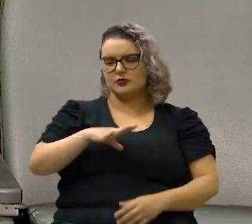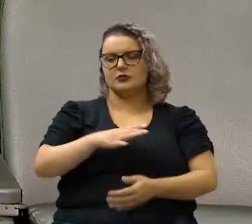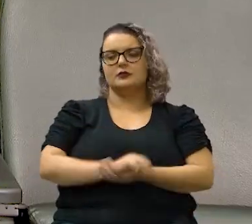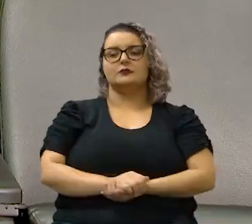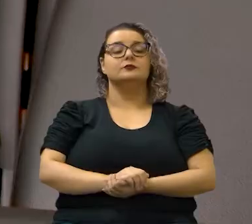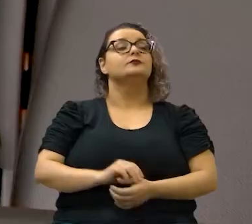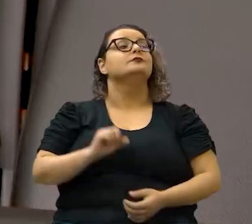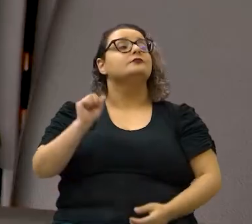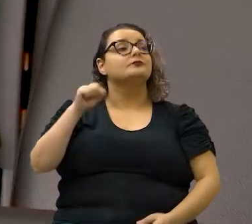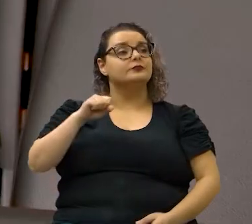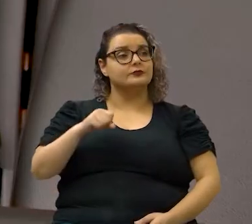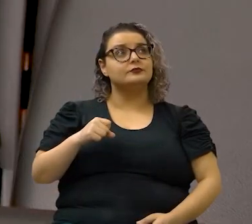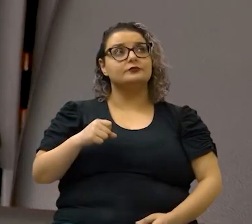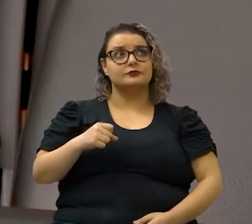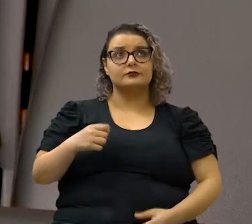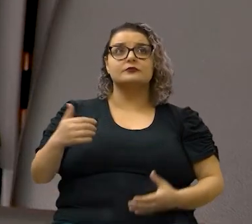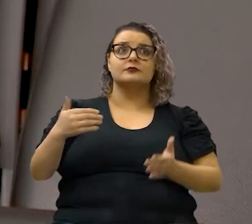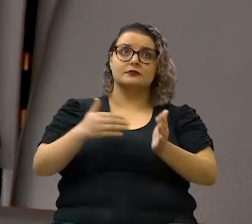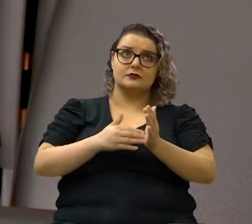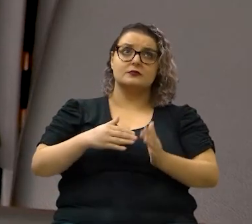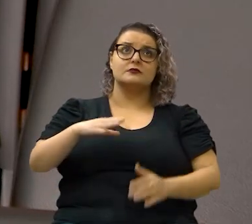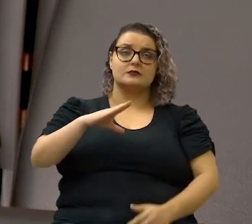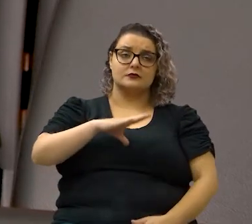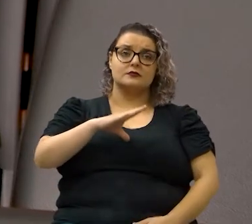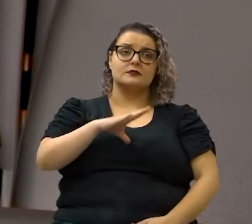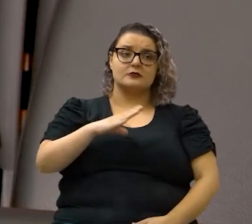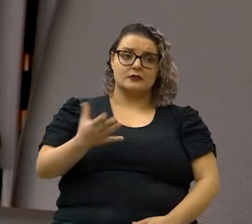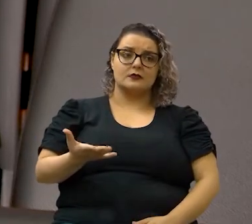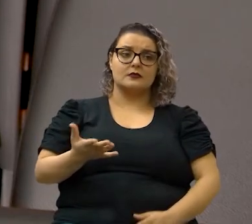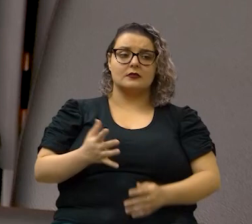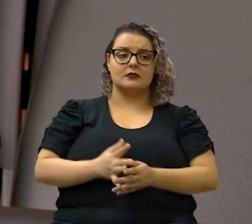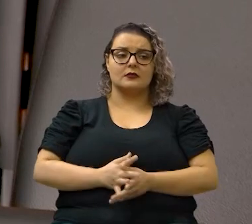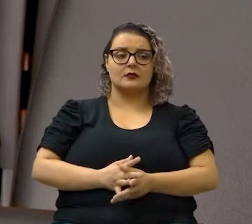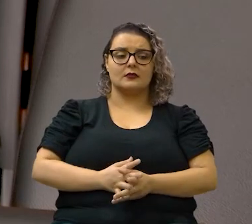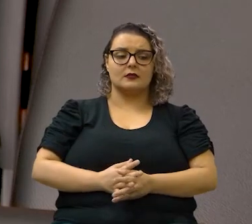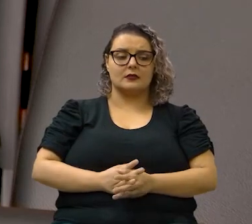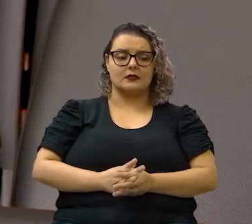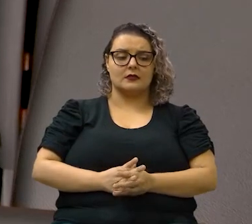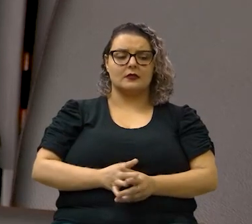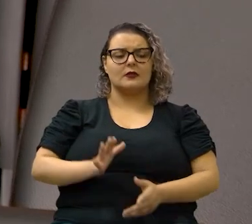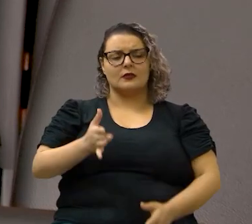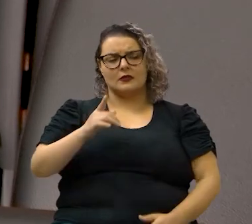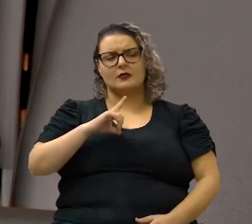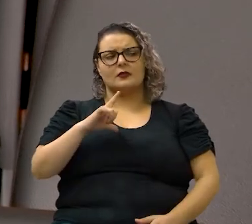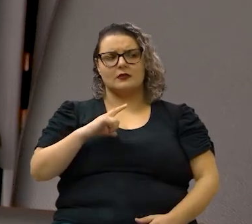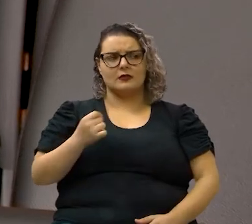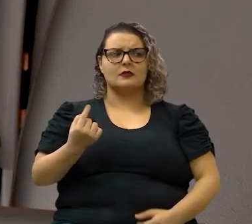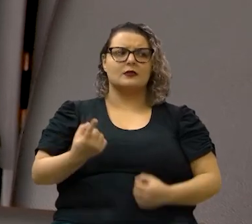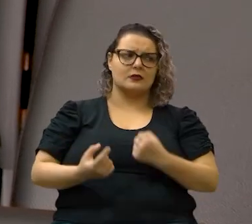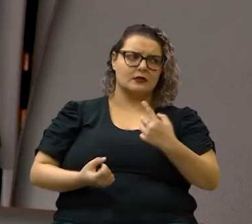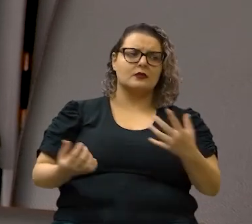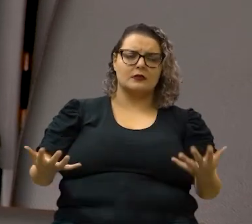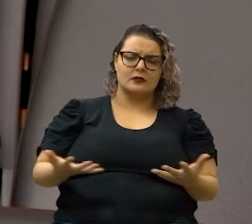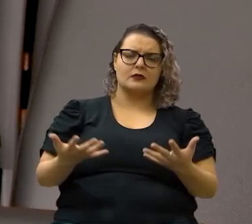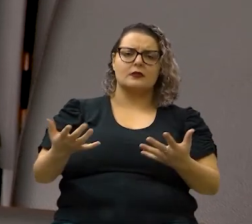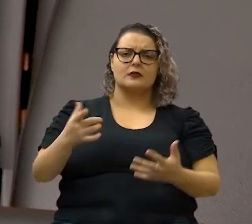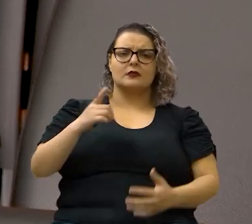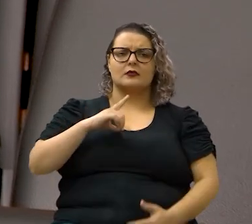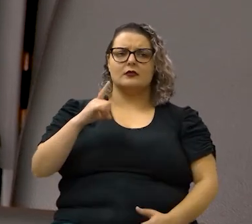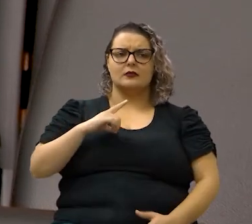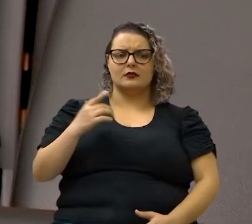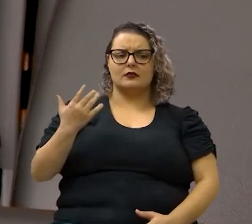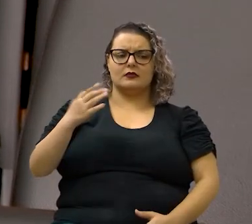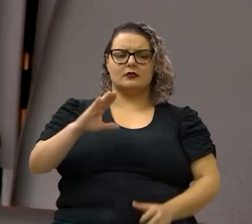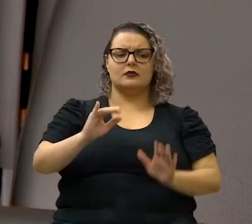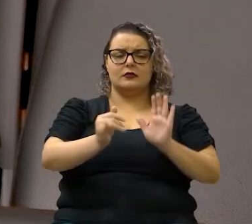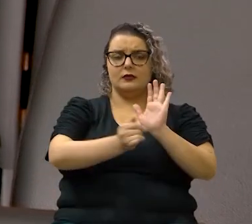ao município. Sim, e mesmo o município, a prefeitura, já tem tomado algumas iniciativas. Recentemente nós